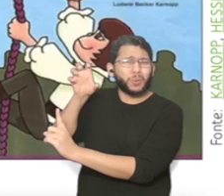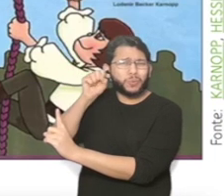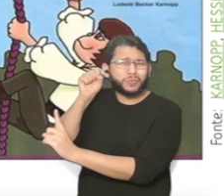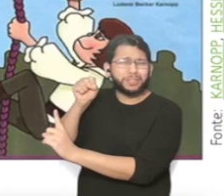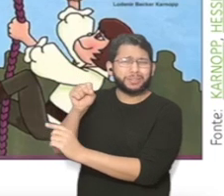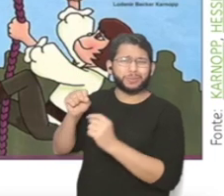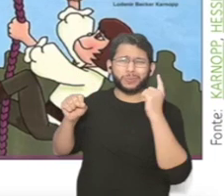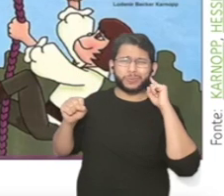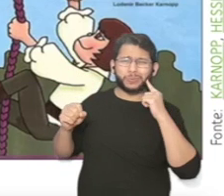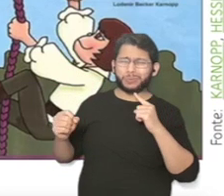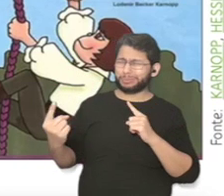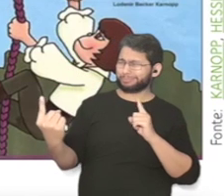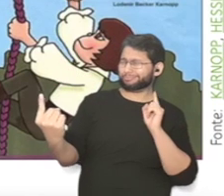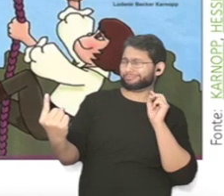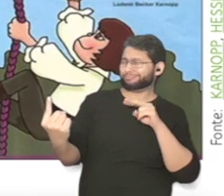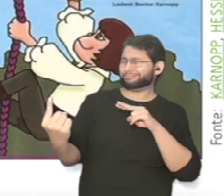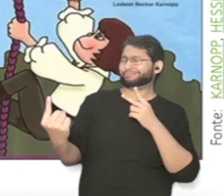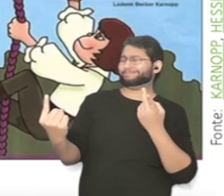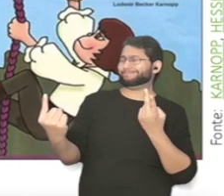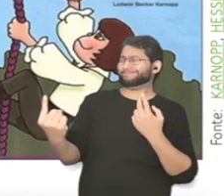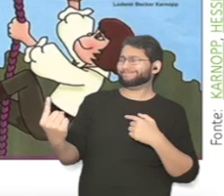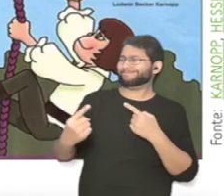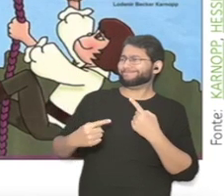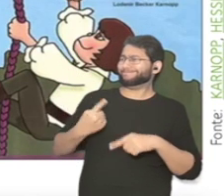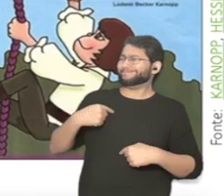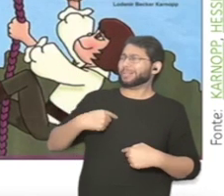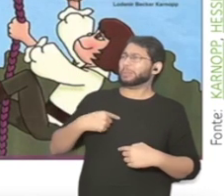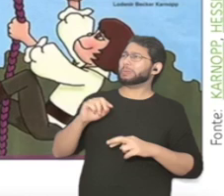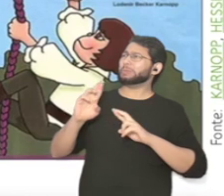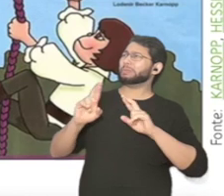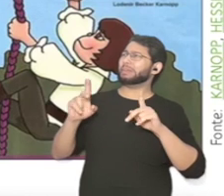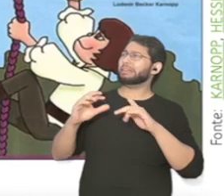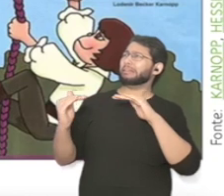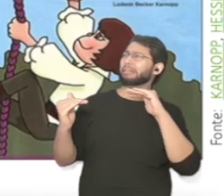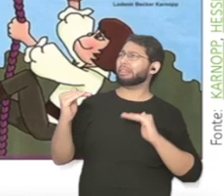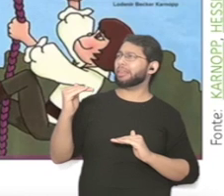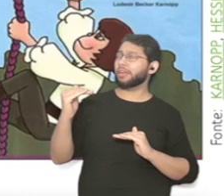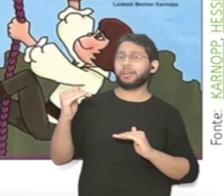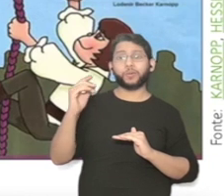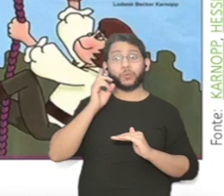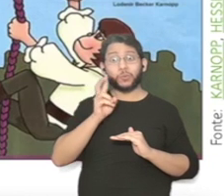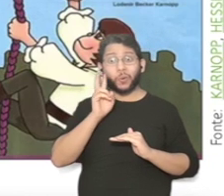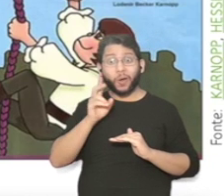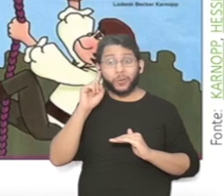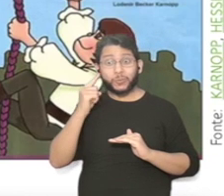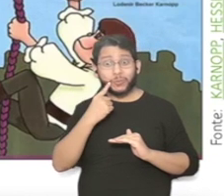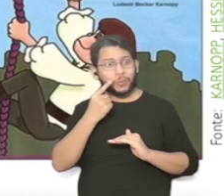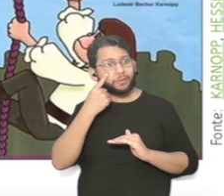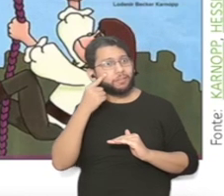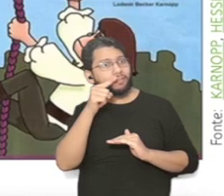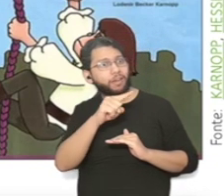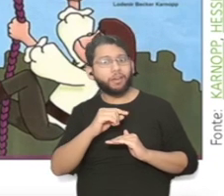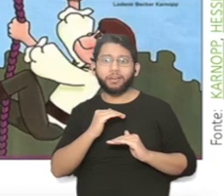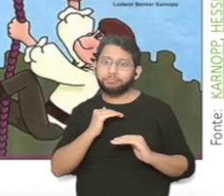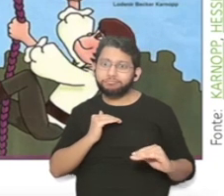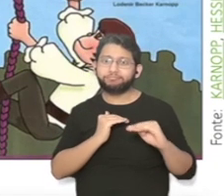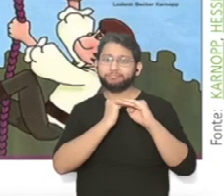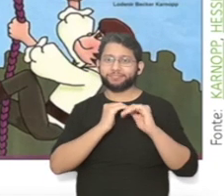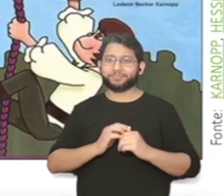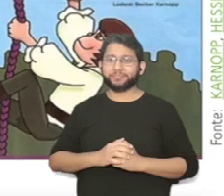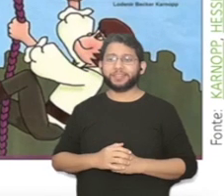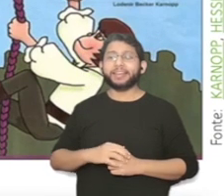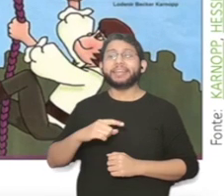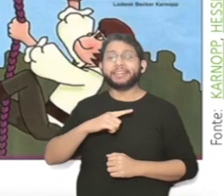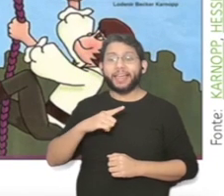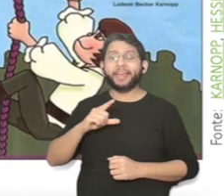identificação com esses personagens, né? Não conseguem se ver representados. Histórias como essas, ou histórias como, por exemplo,